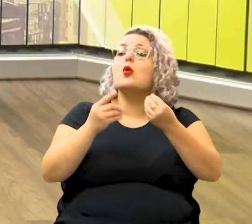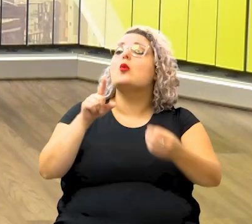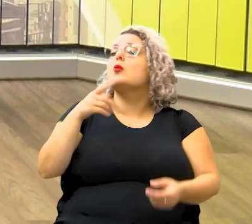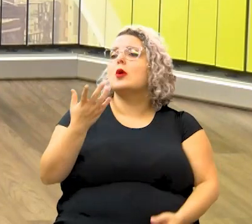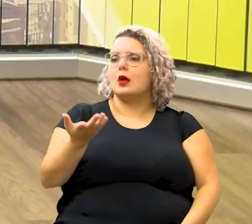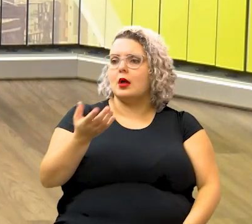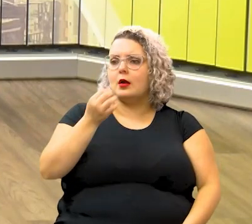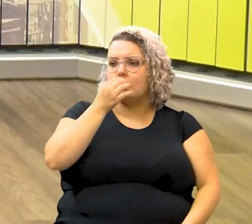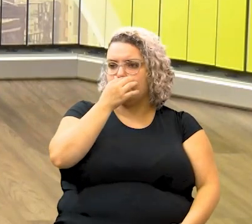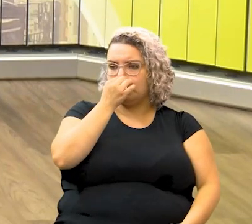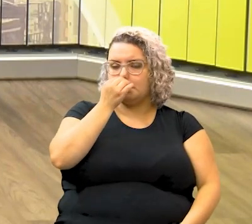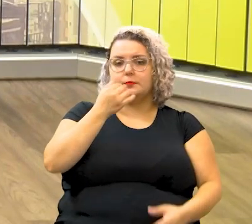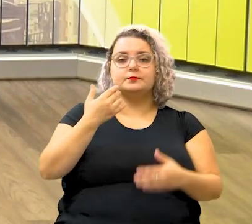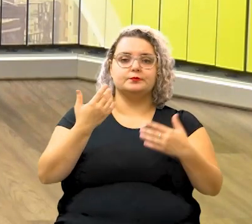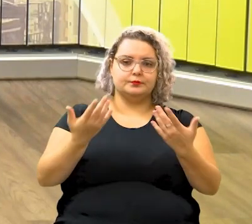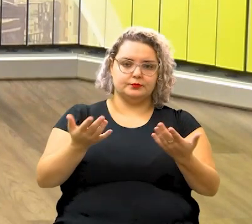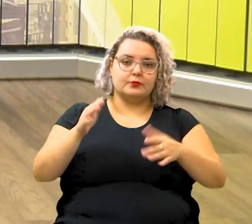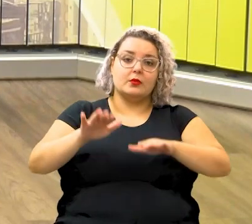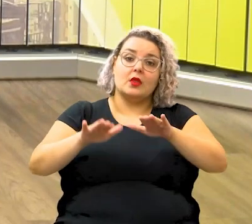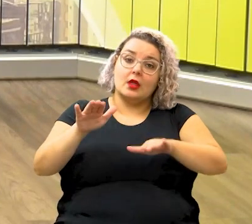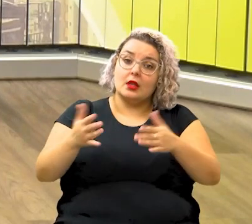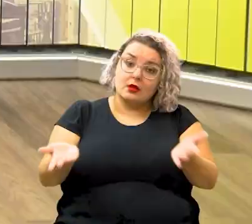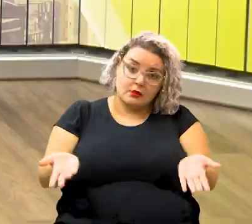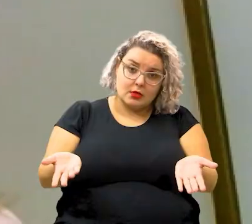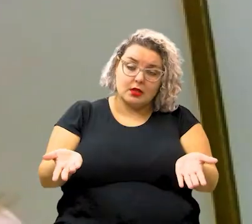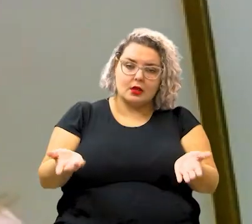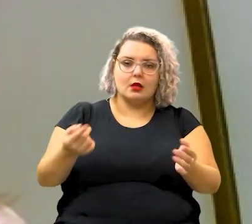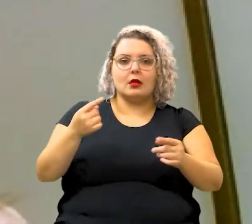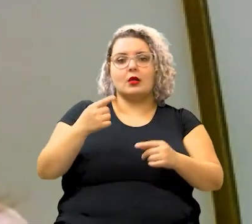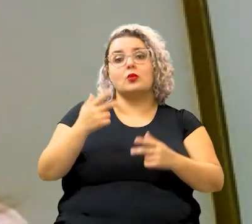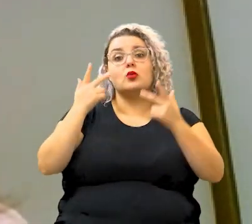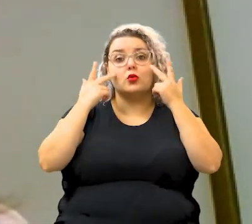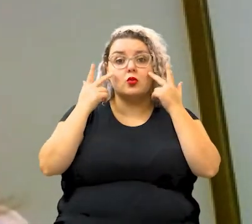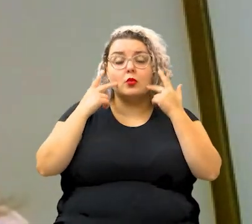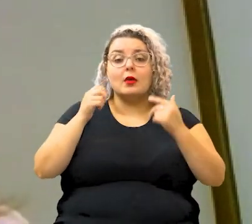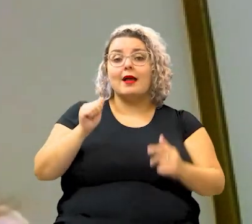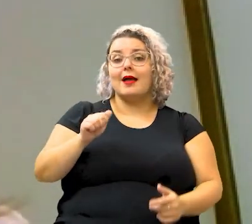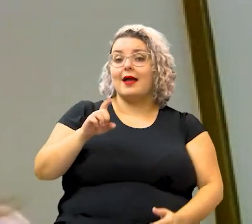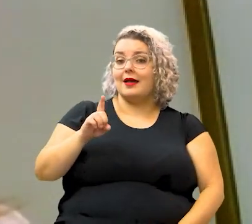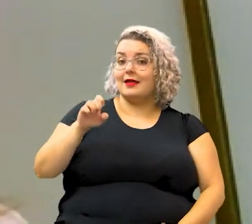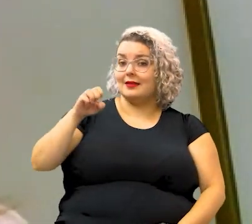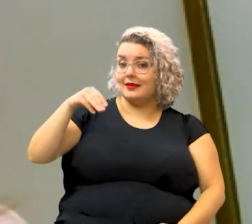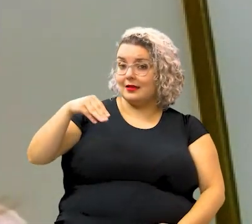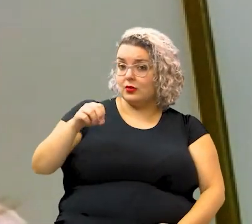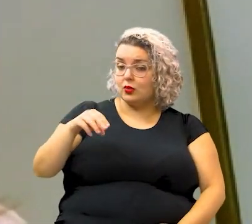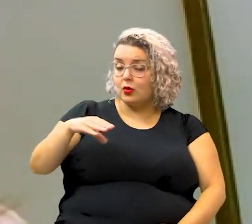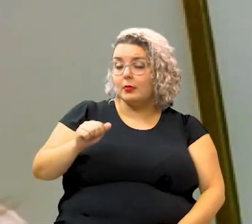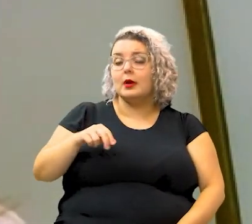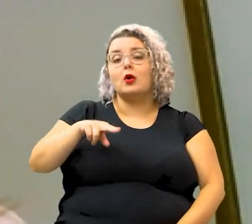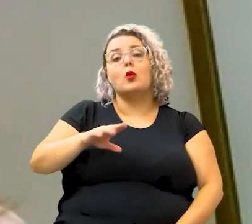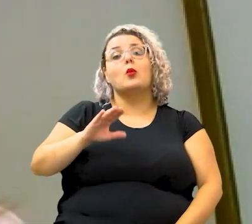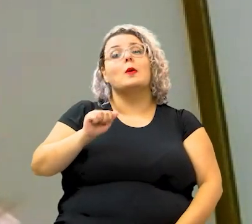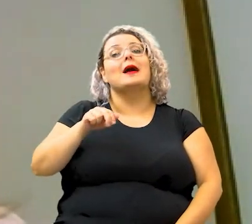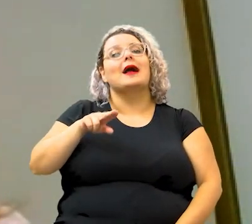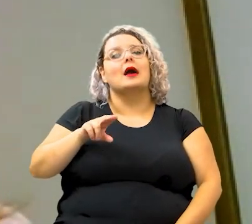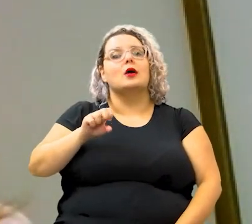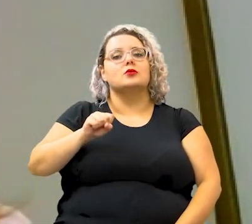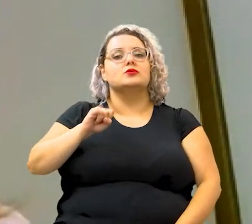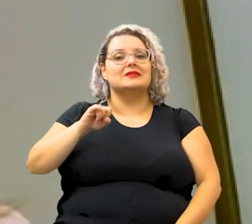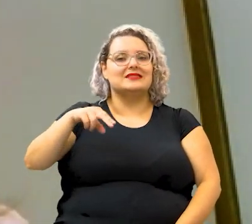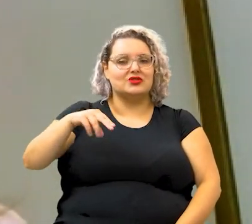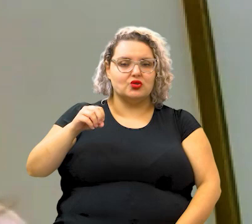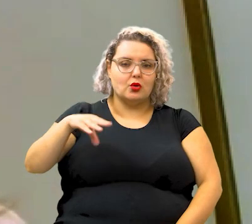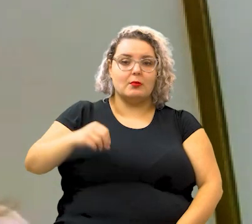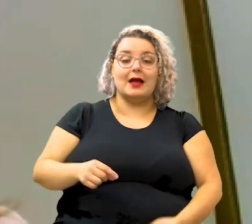3, como que é? Então, vai depender do caso, né? Normalmente, adenoma ou carcinoma, ele vai afetar uma